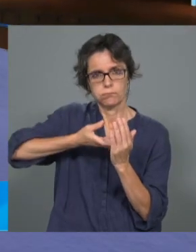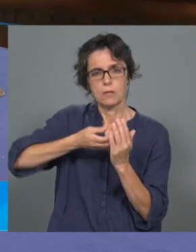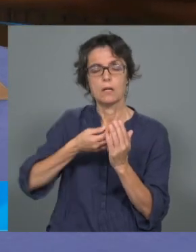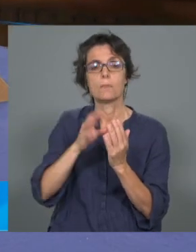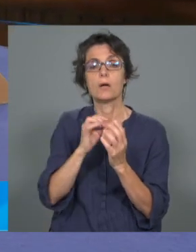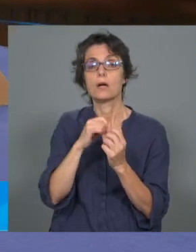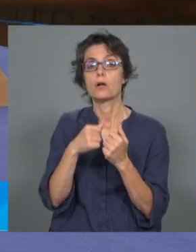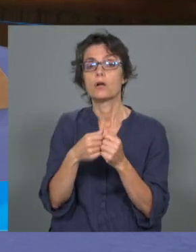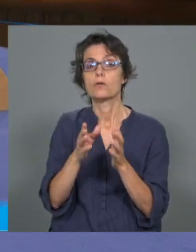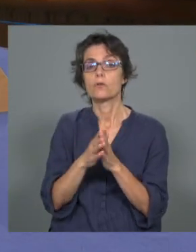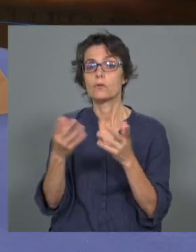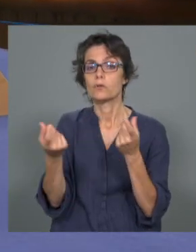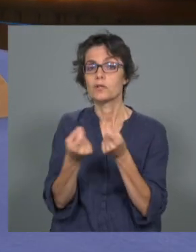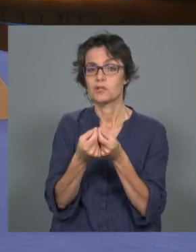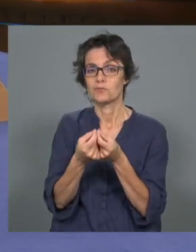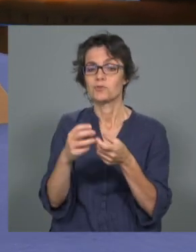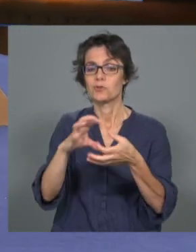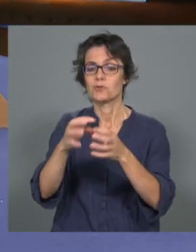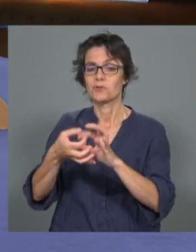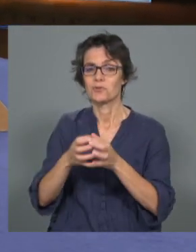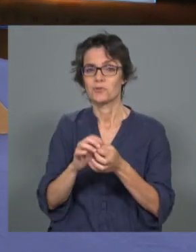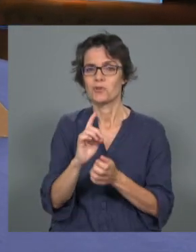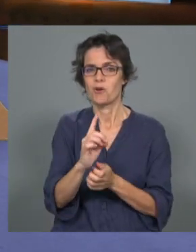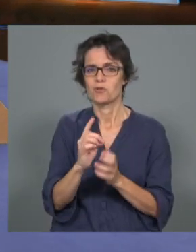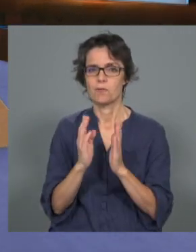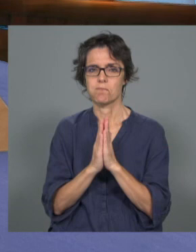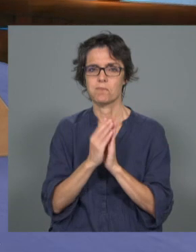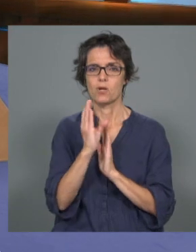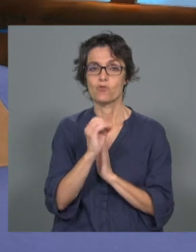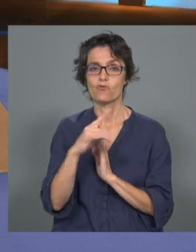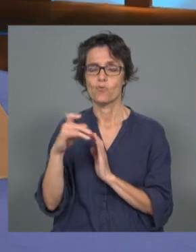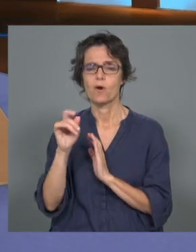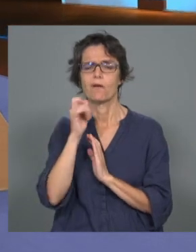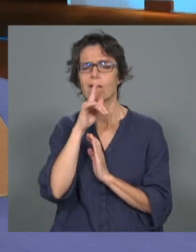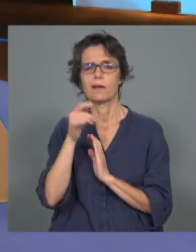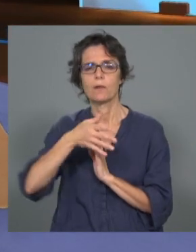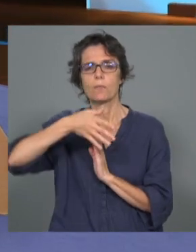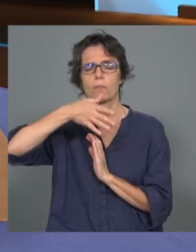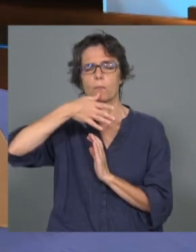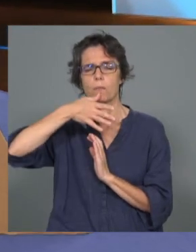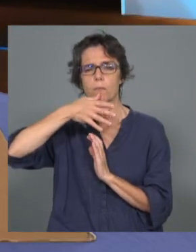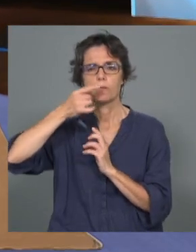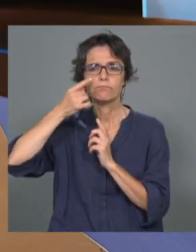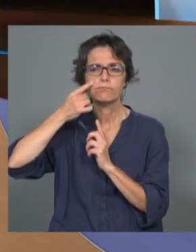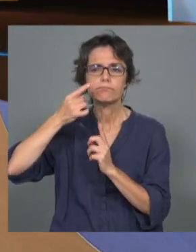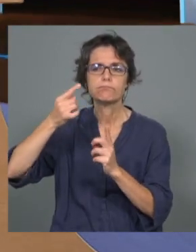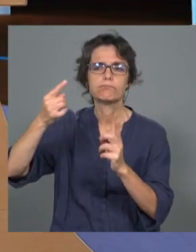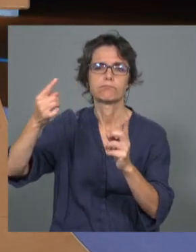coincidem em pontos fundamentais. João é um mensageiro, é aquele que